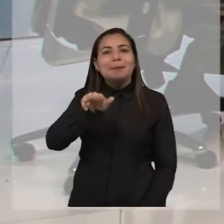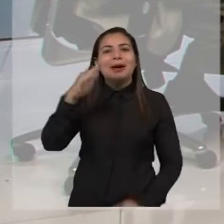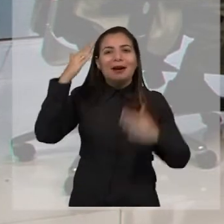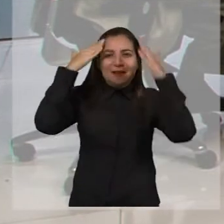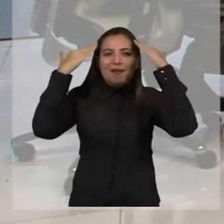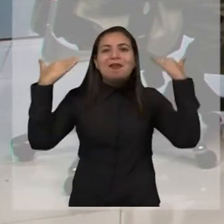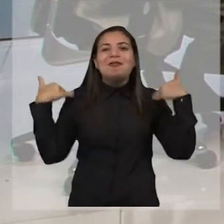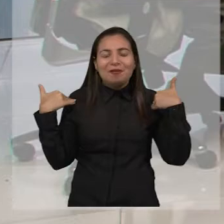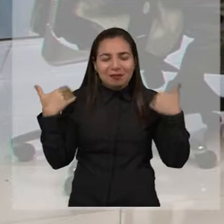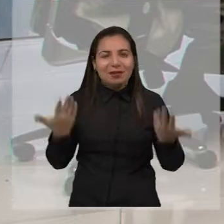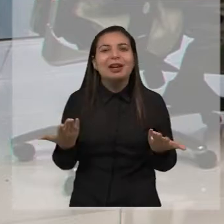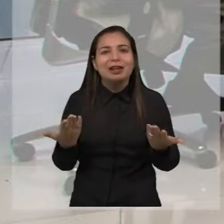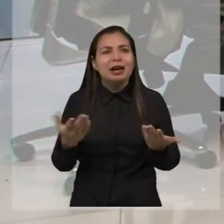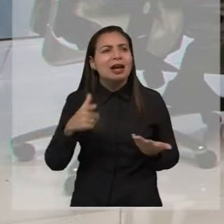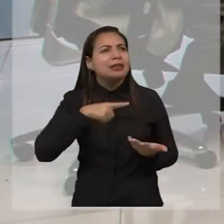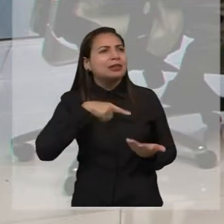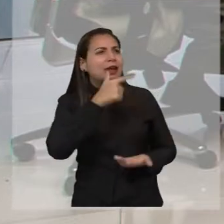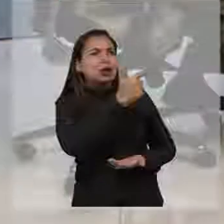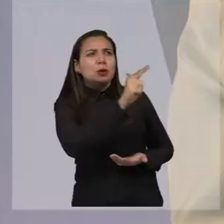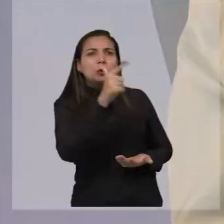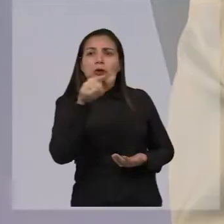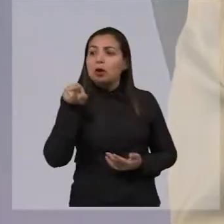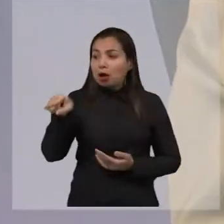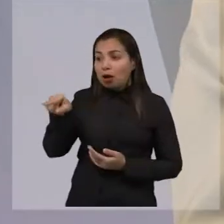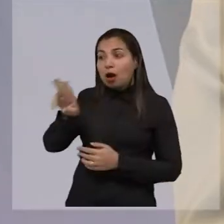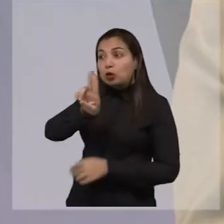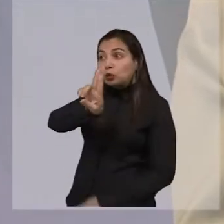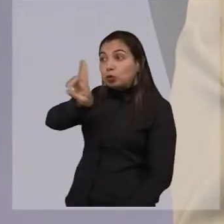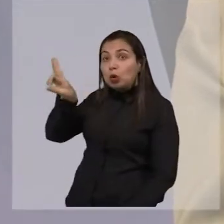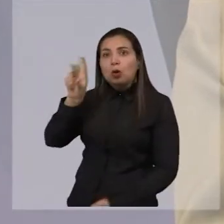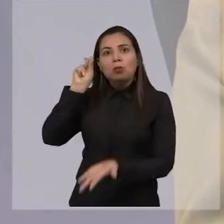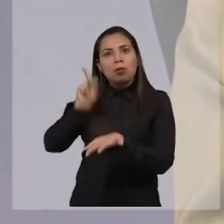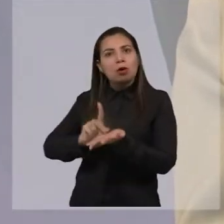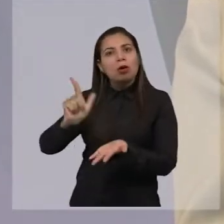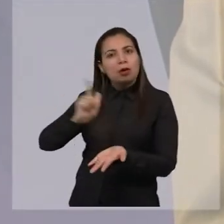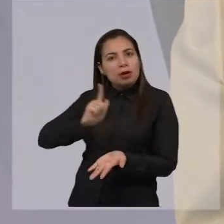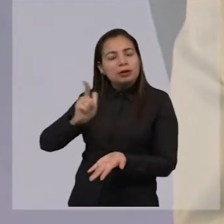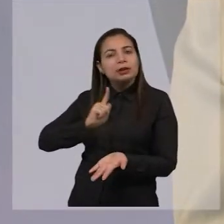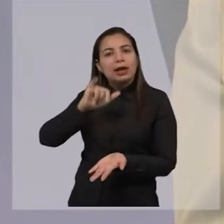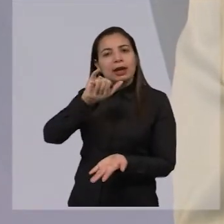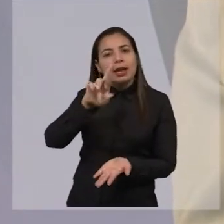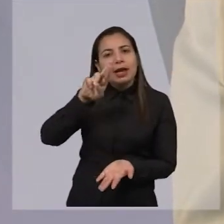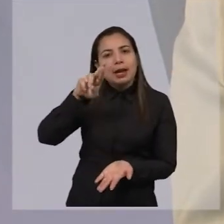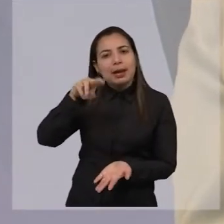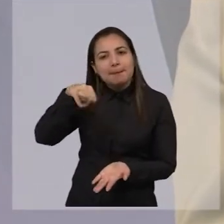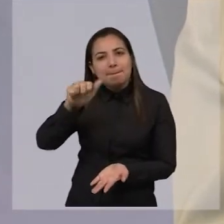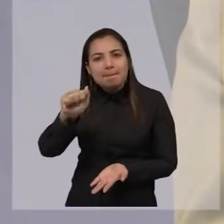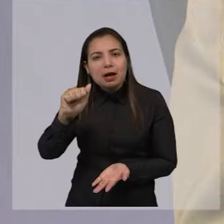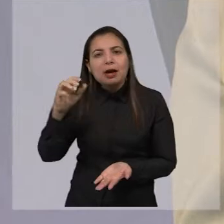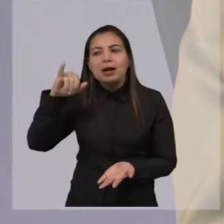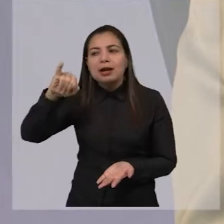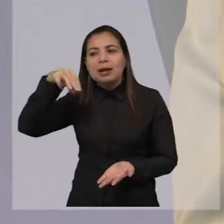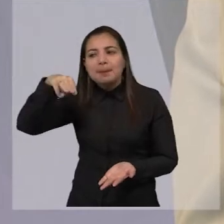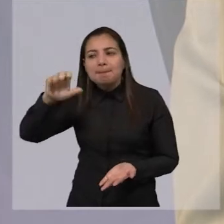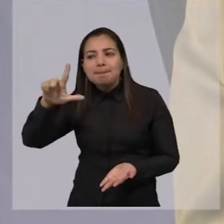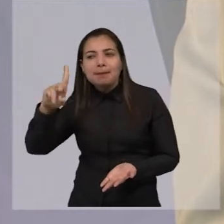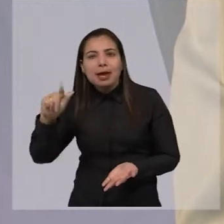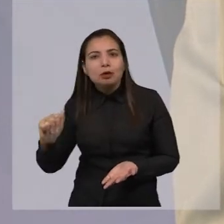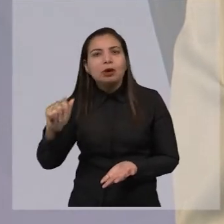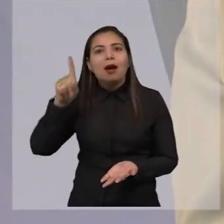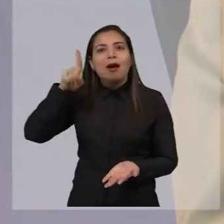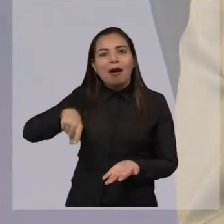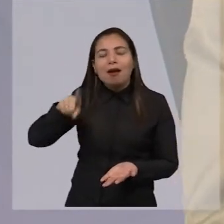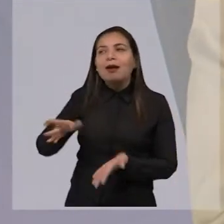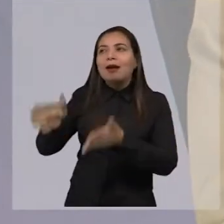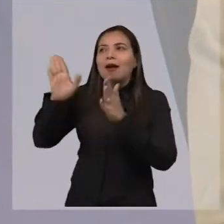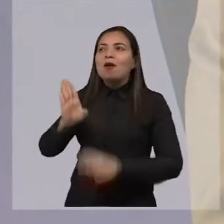né? CPPL, não sei o quê. Tá? Embora cada um deles tenha um título assim, as pessoas nem memorizam. Mas o Imelda é o Irmã Imelda, quer